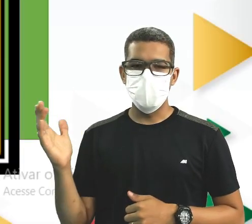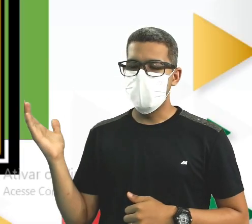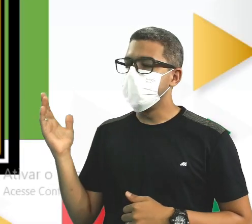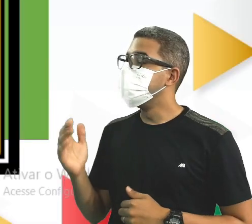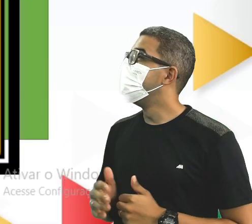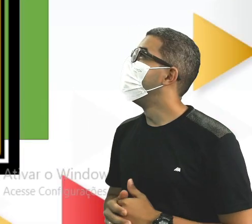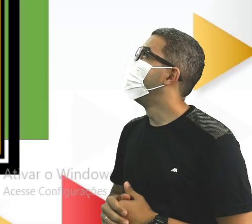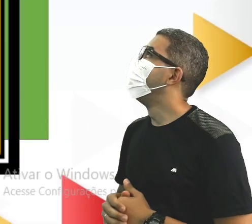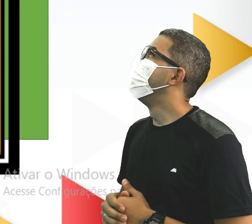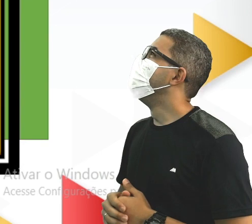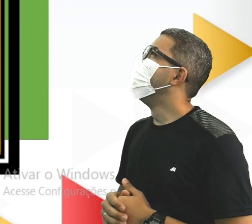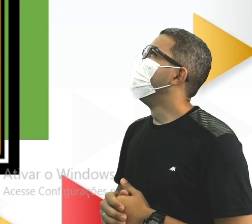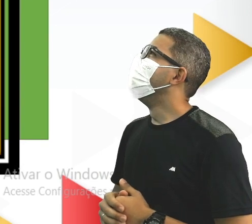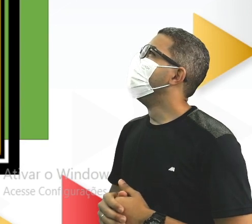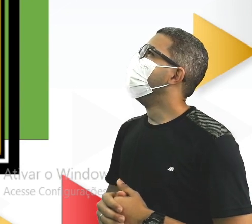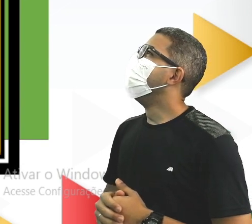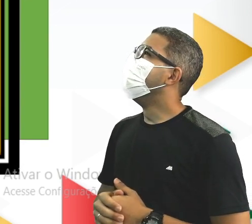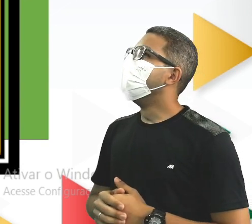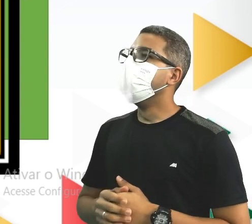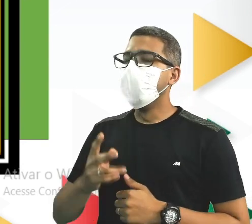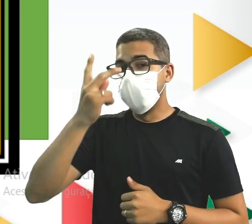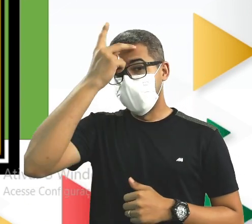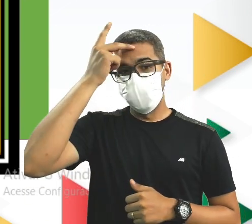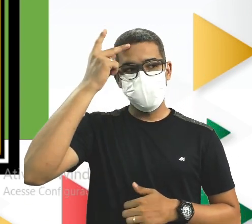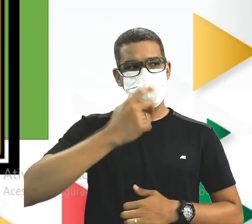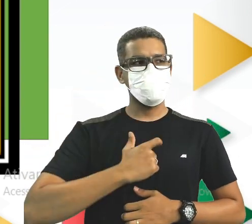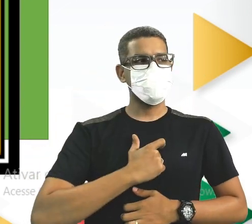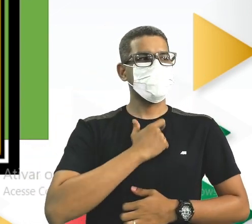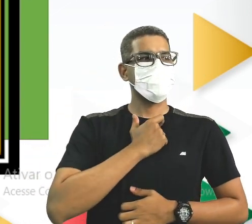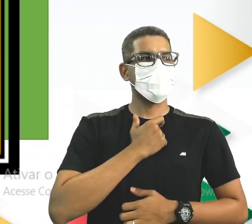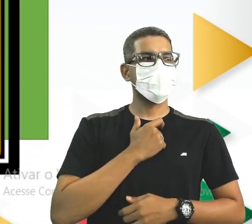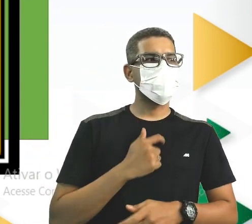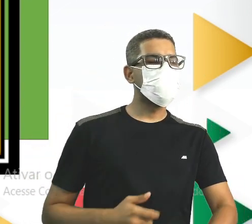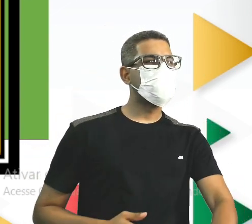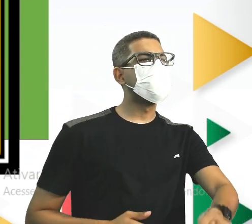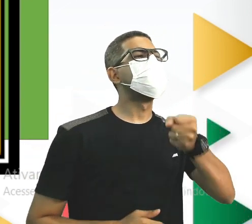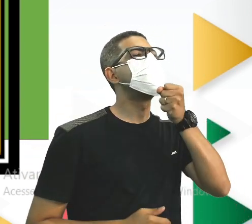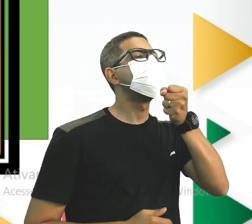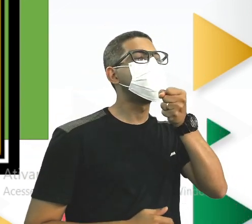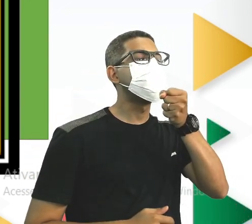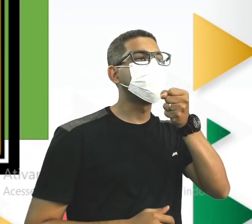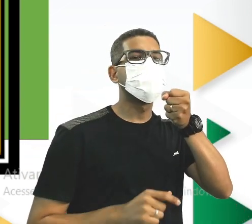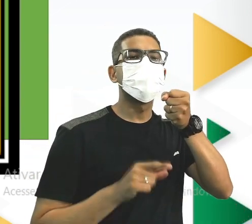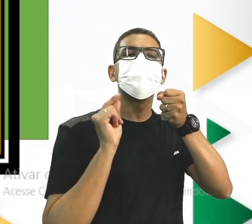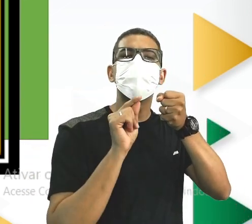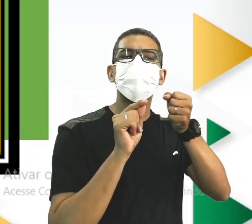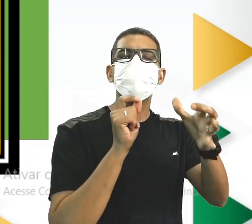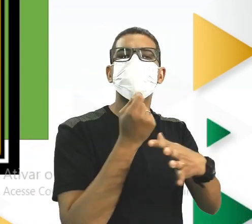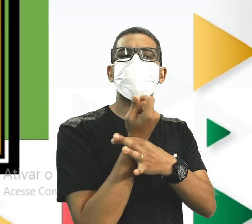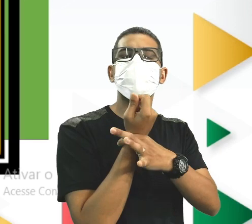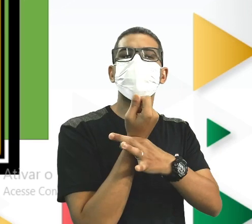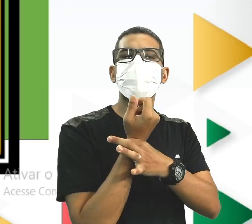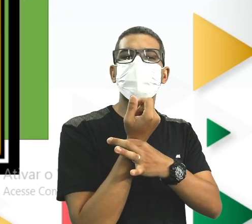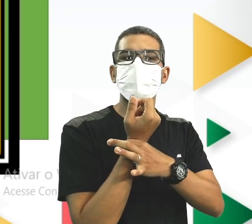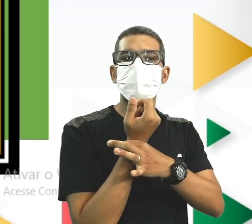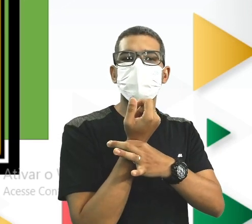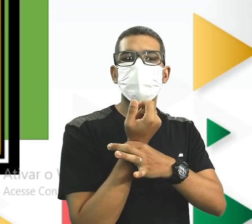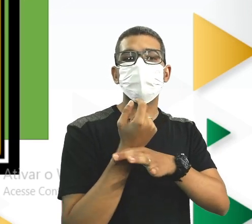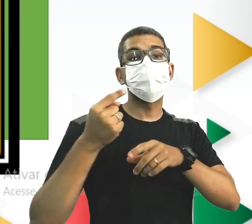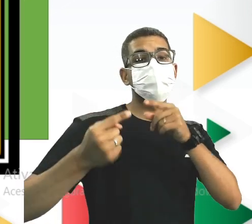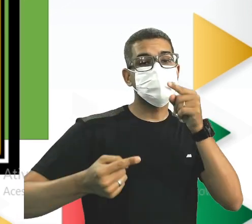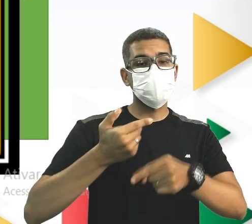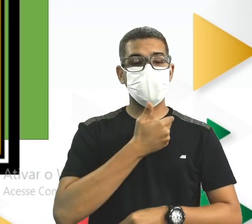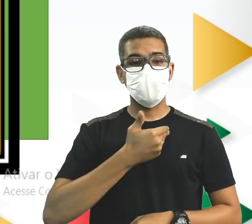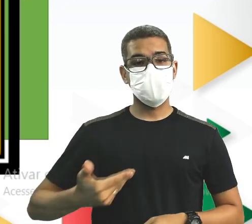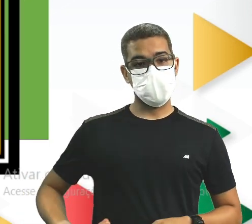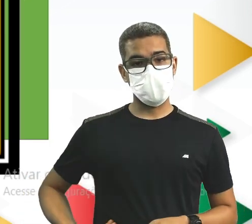aí. Então, uma pessoa engravatada com estilo megafone falando. O que está falando? Está garantindo o quê? O que são as políticas